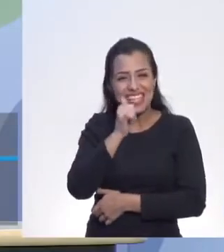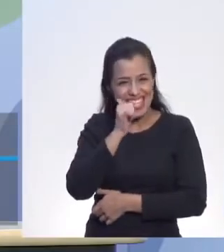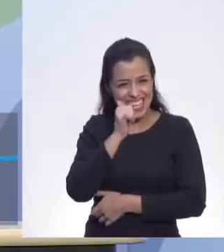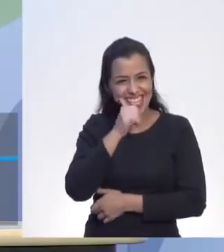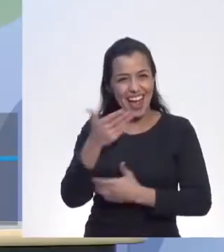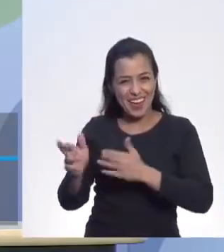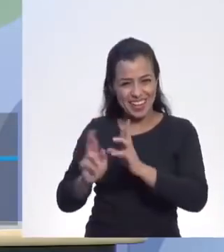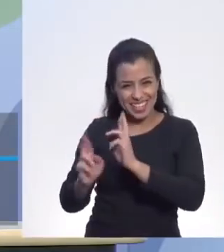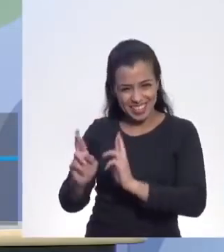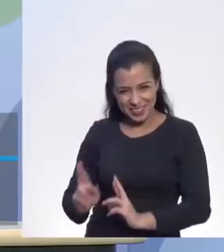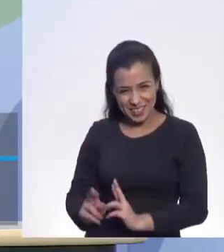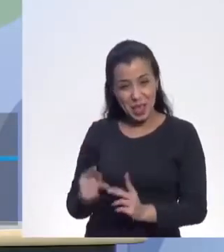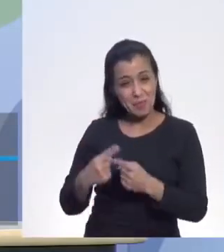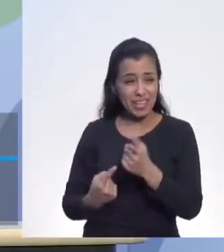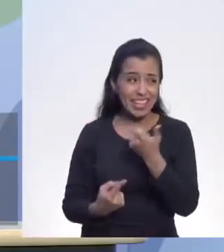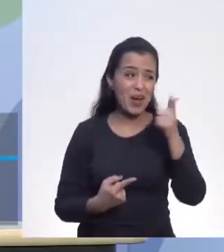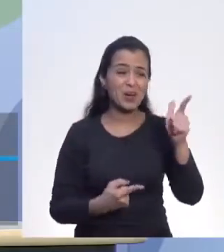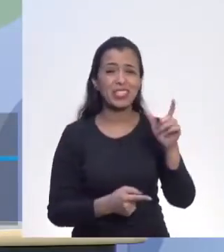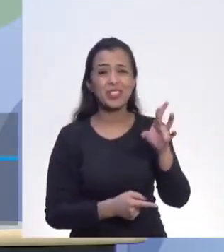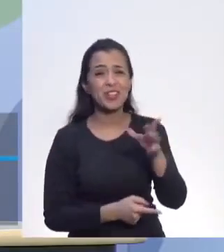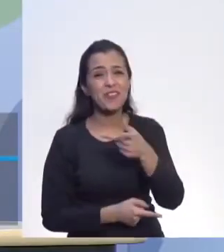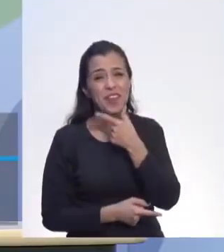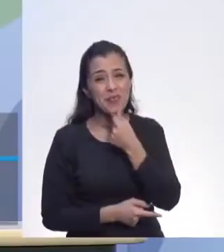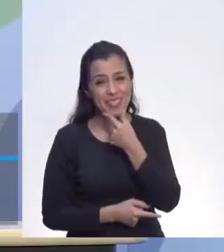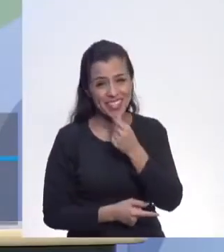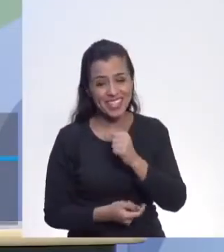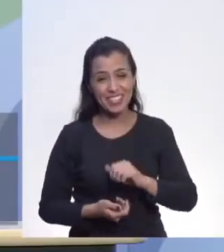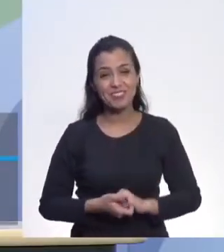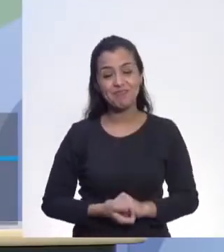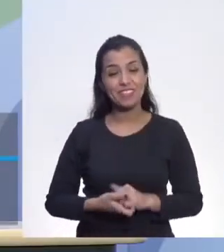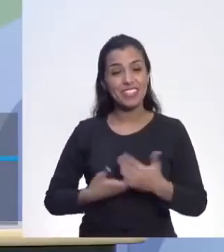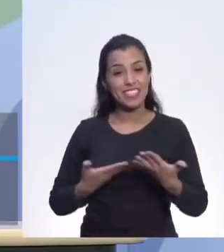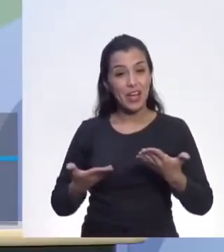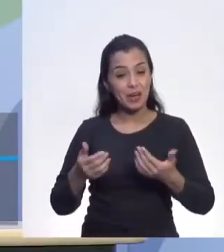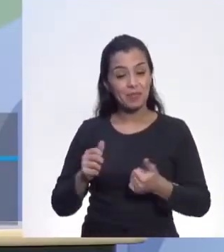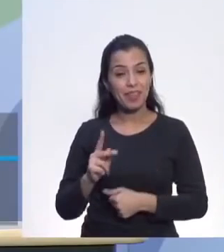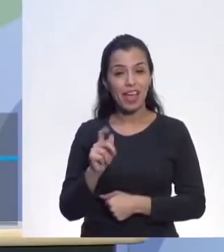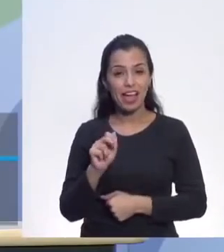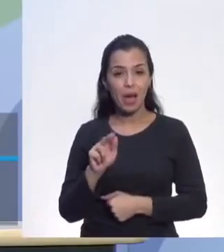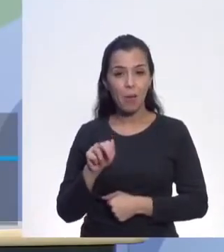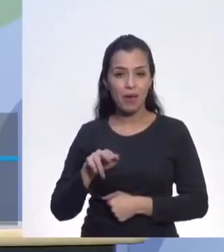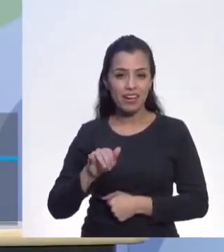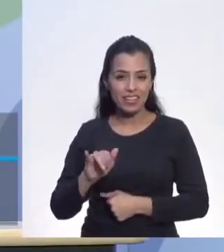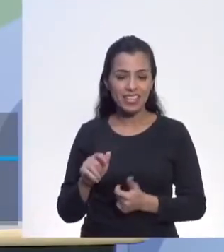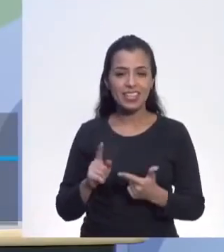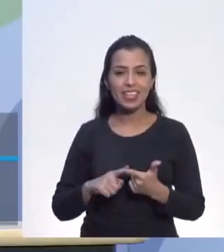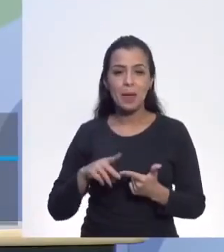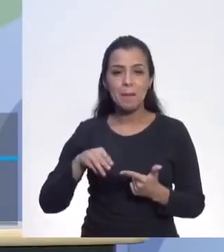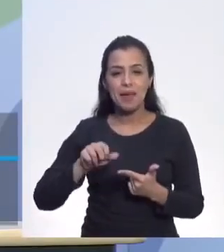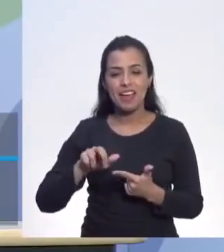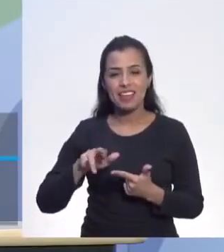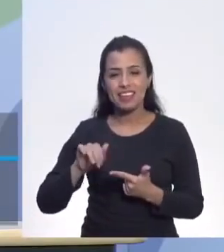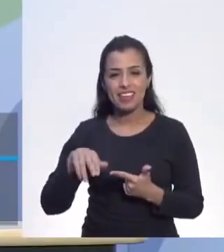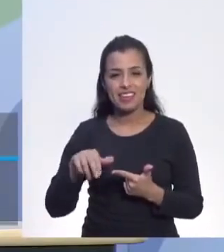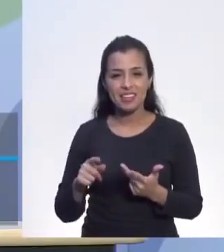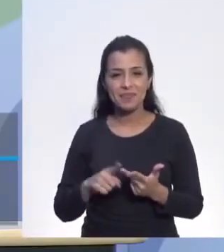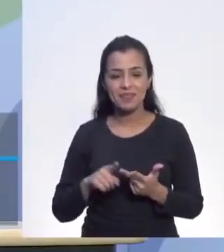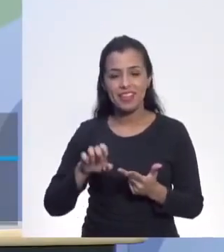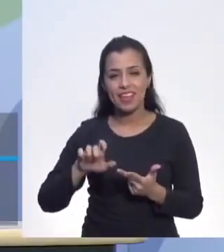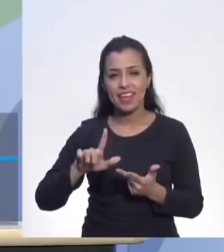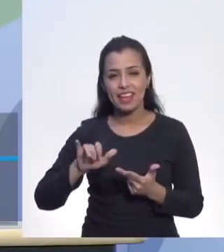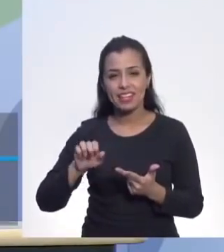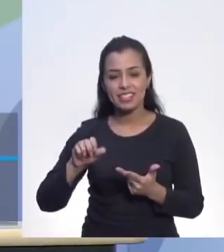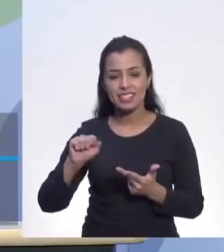nessas respostas, já que na outra foi sem querer, eu anotei os dos meninos. Então, a Cauane, a Mariana, a Elizabeth, a Maria Eduarda,